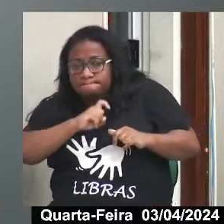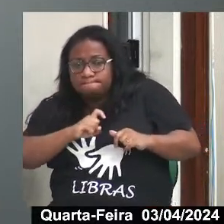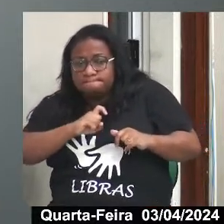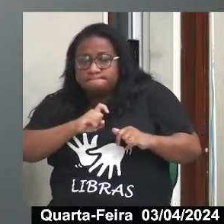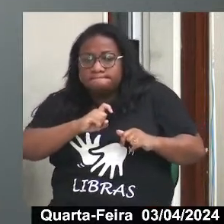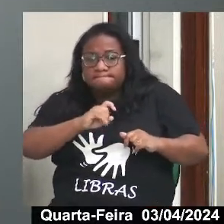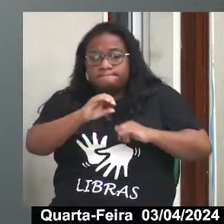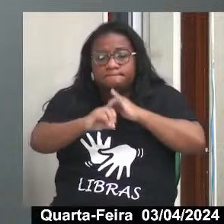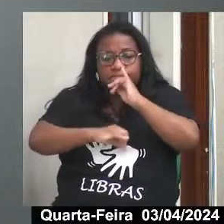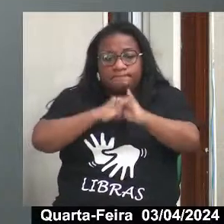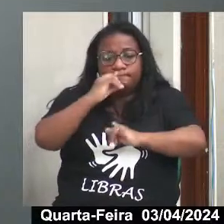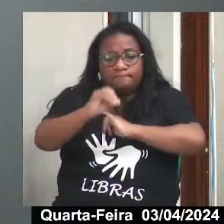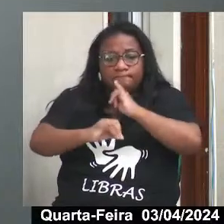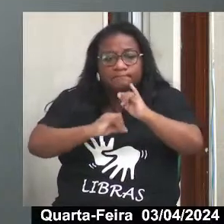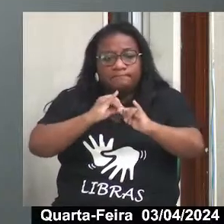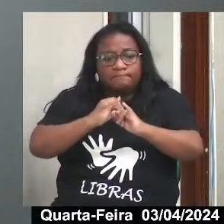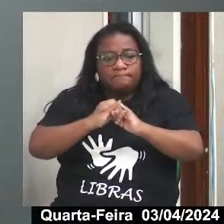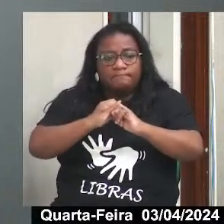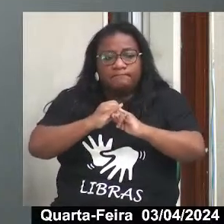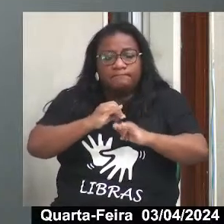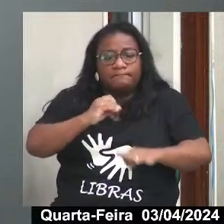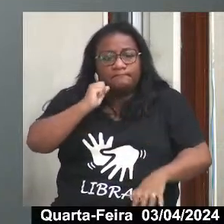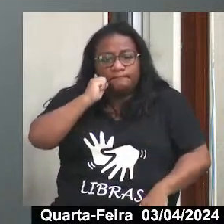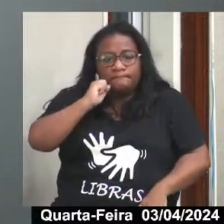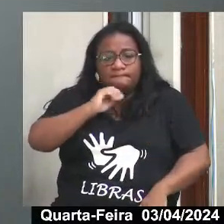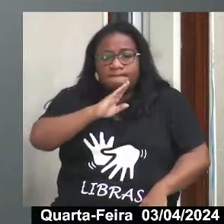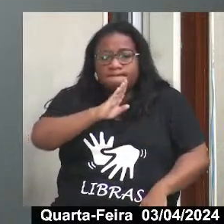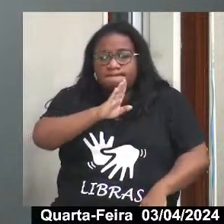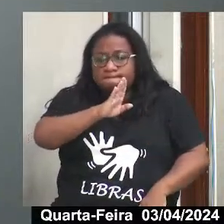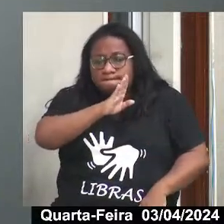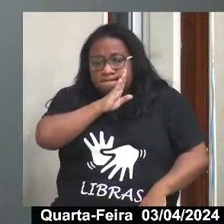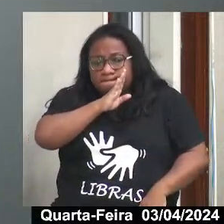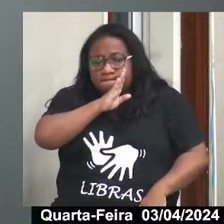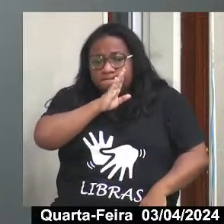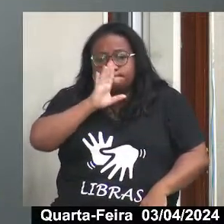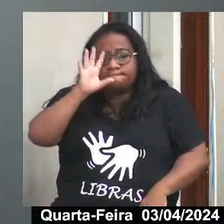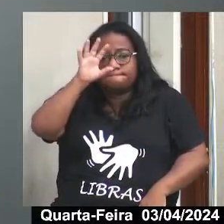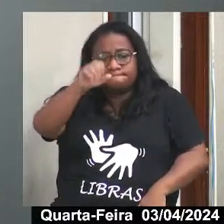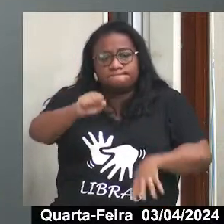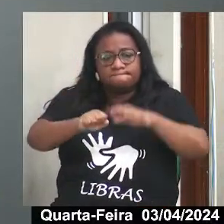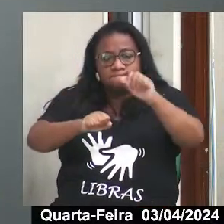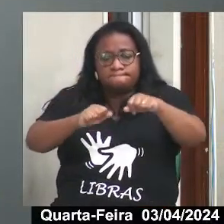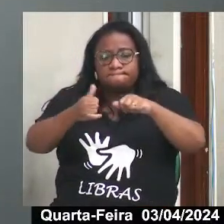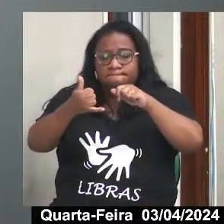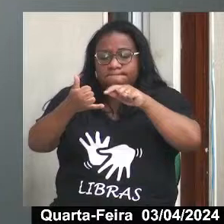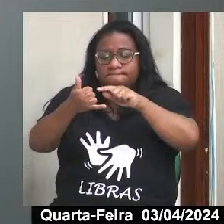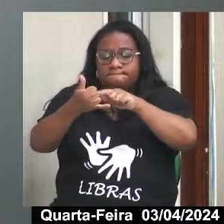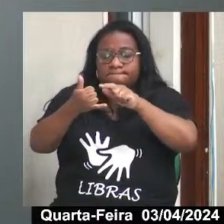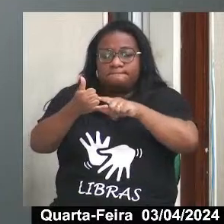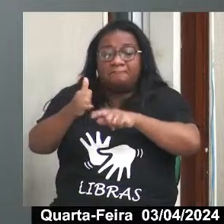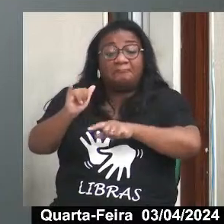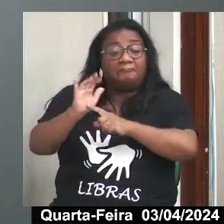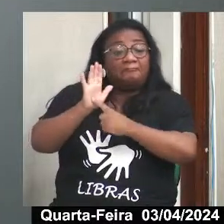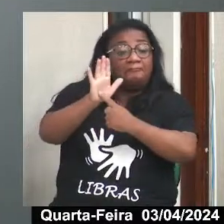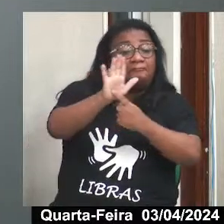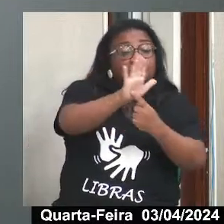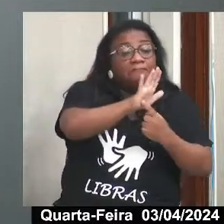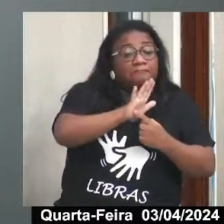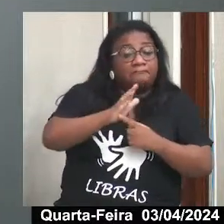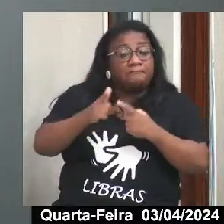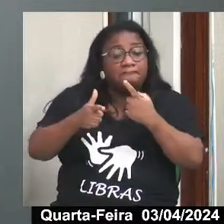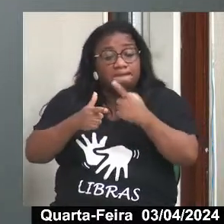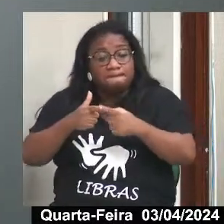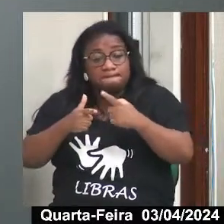apenas vereador de rede social. E o que o senhor faz é muito fácil, pegar um celular e apontar os problemas. O